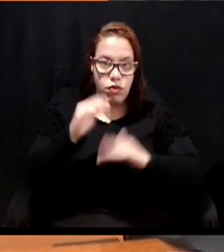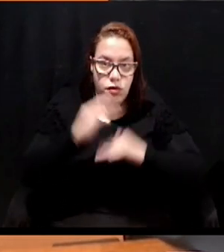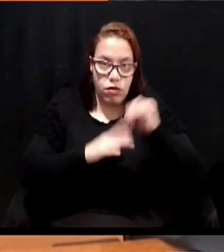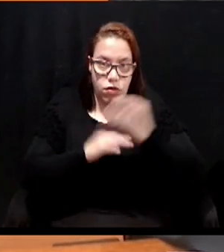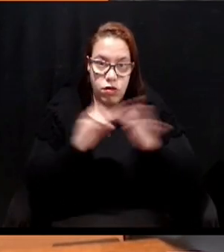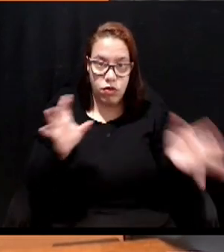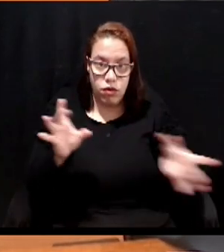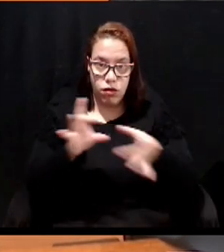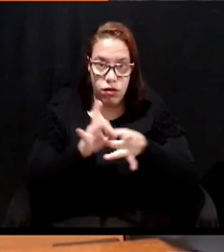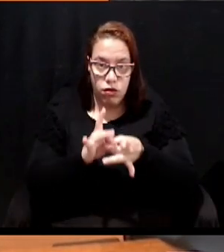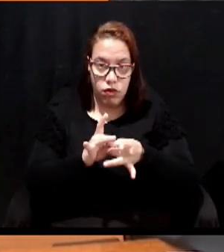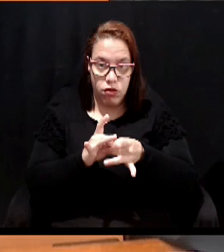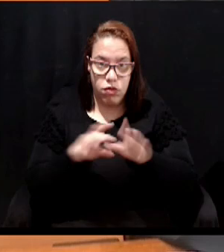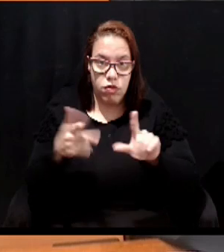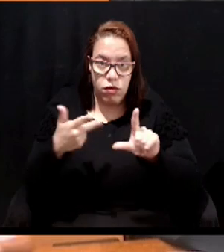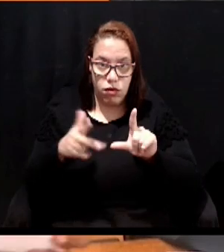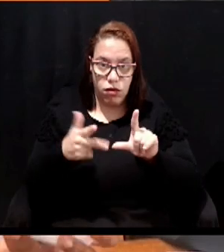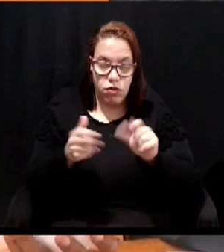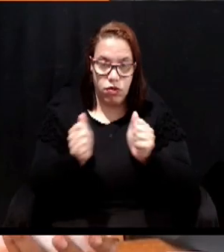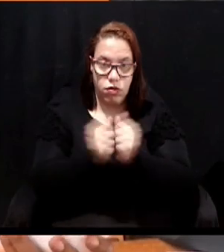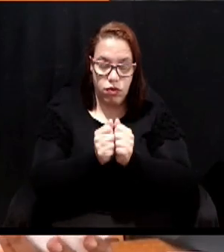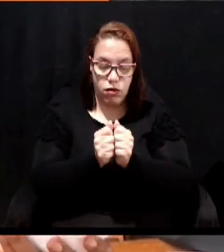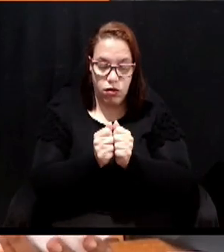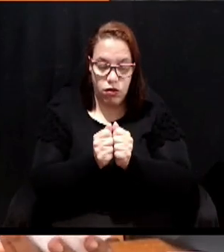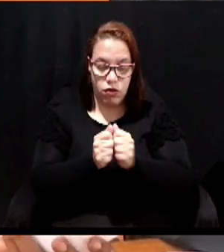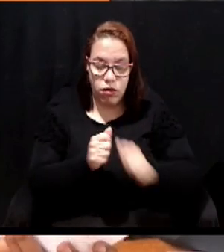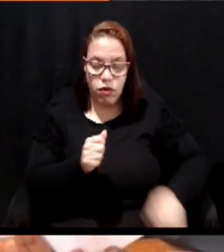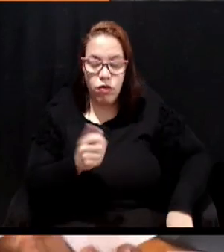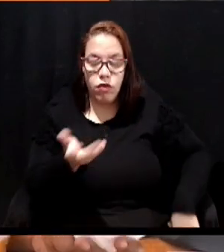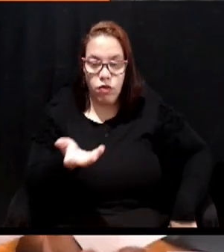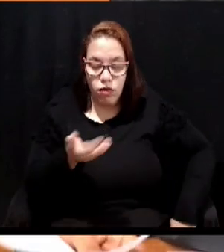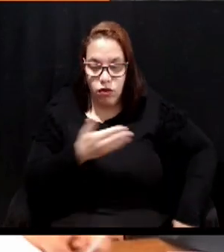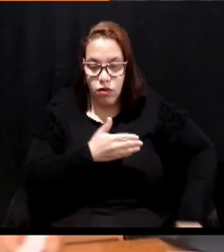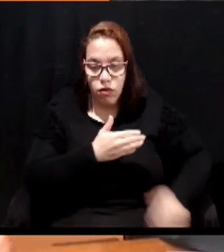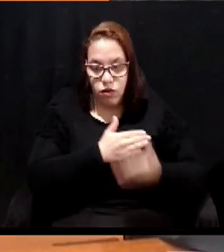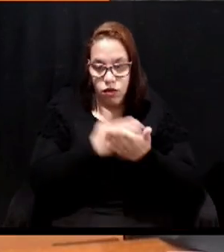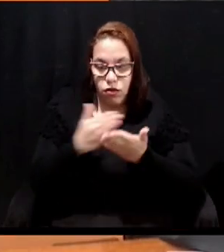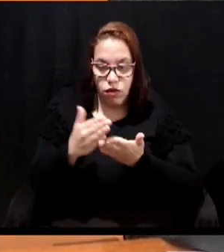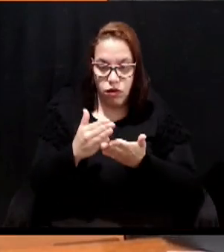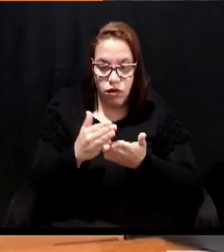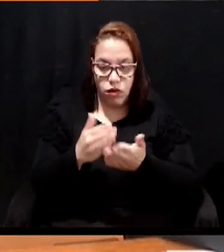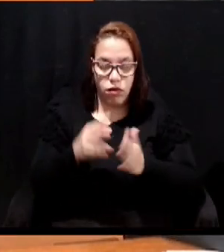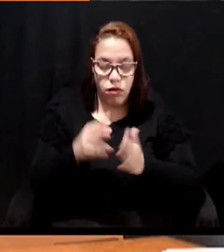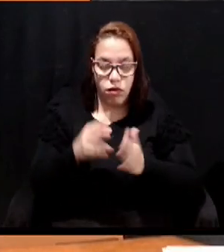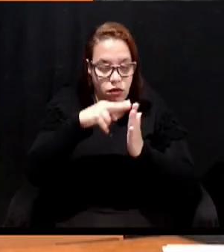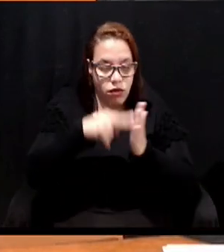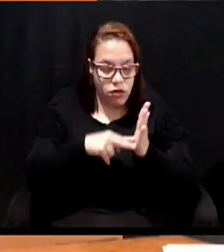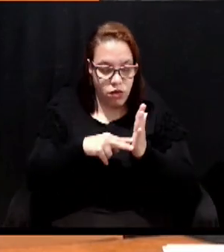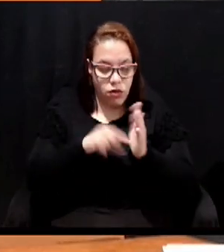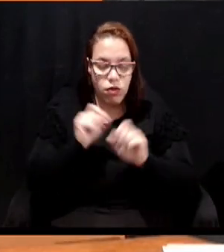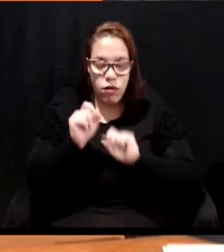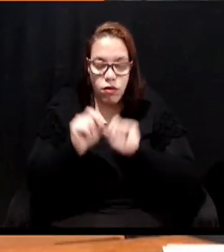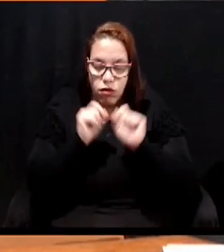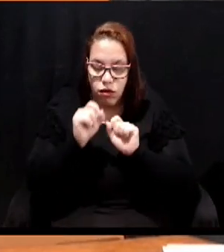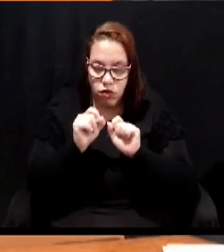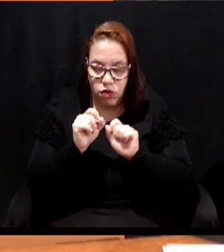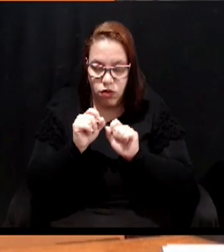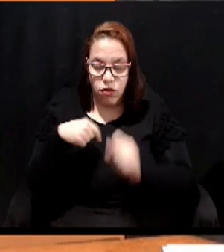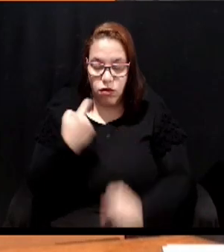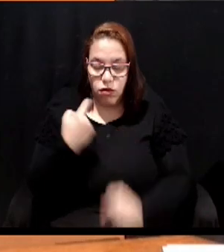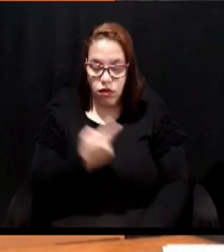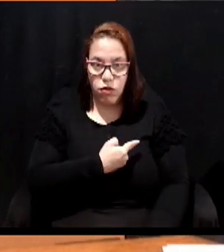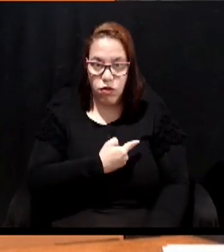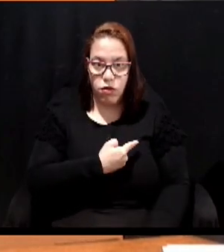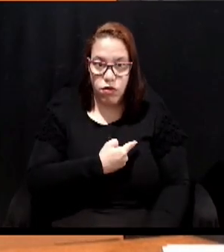com o Legislativo. E quero começar aqui lendo um pouquinho, do que são as nossas competências,